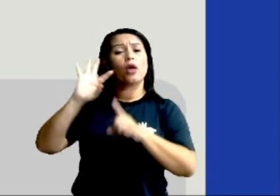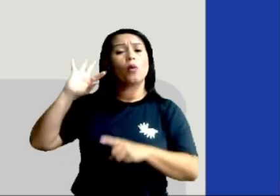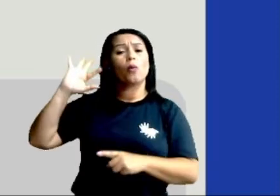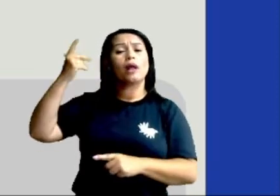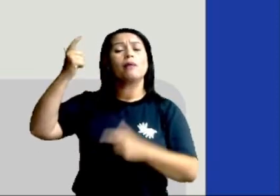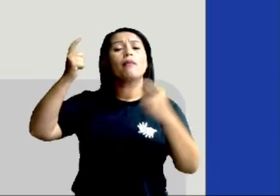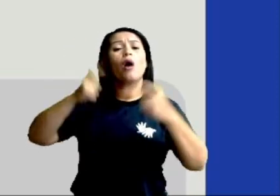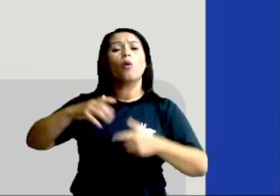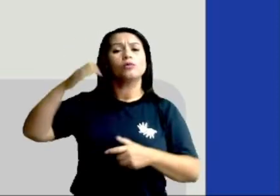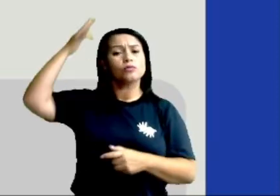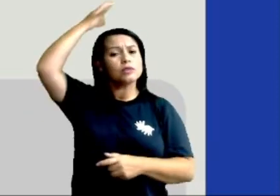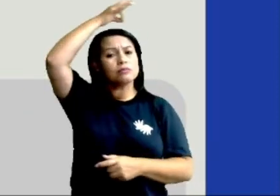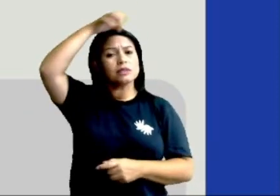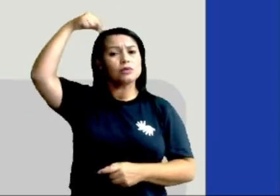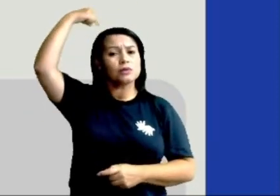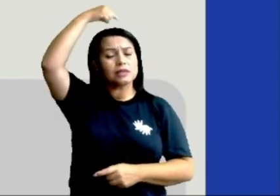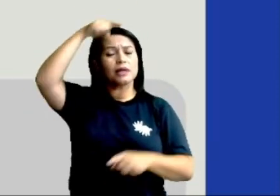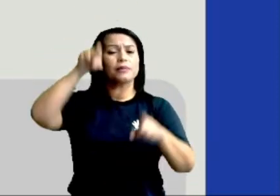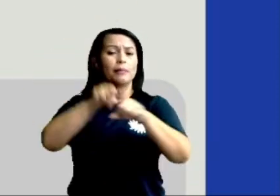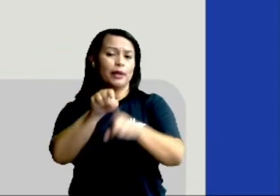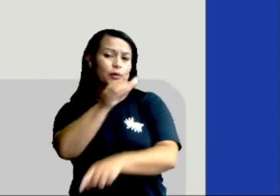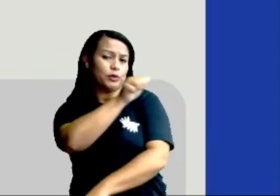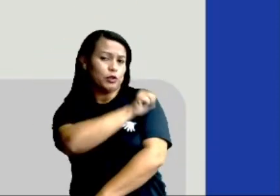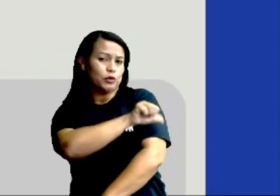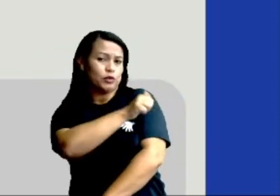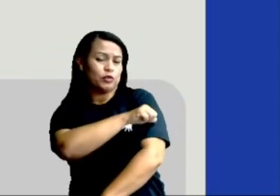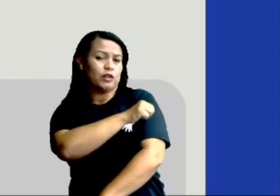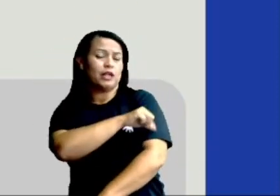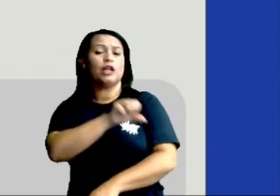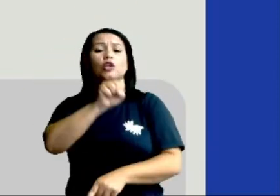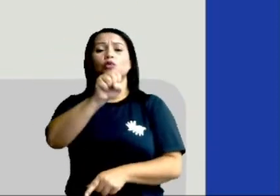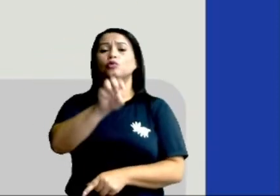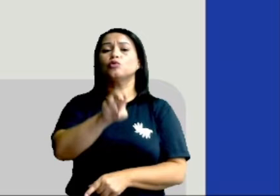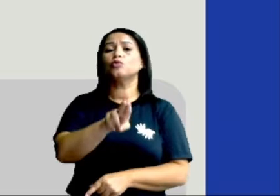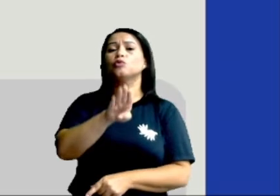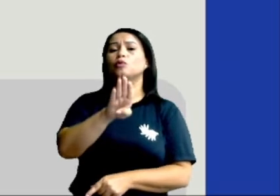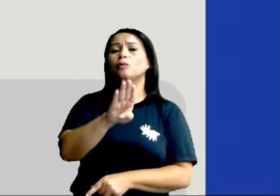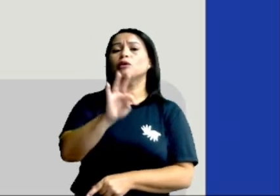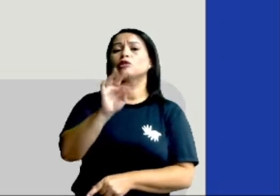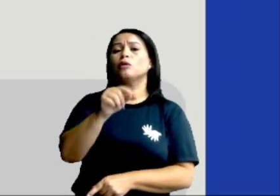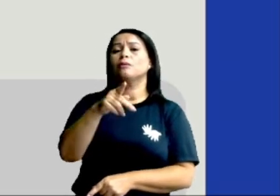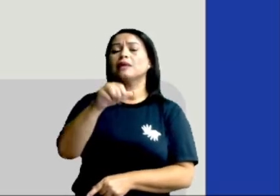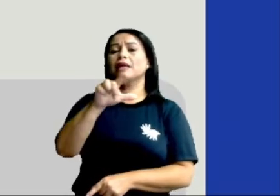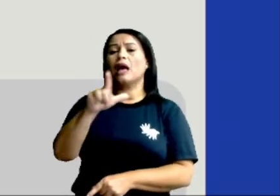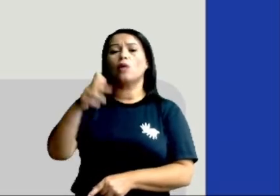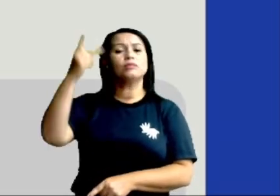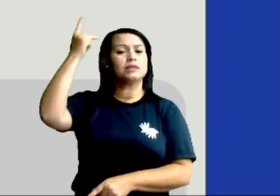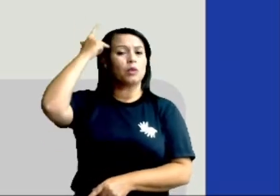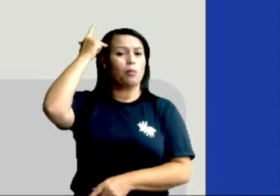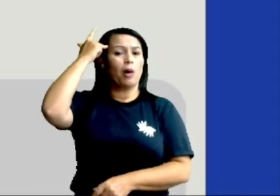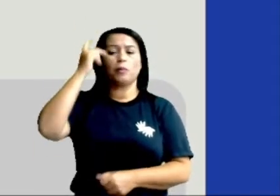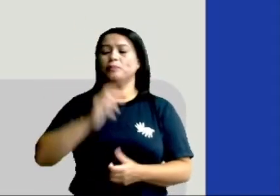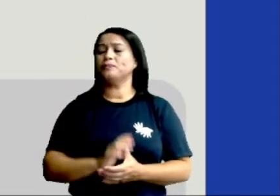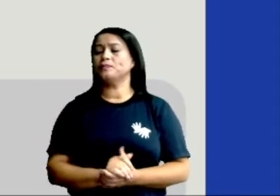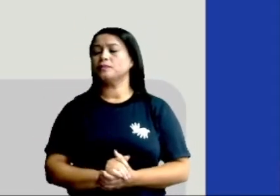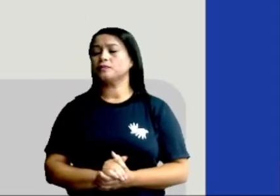no Espírito Santo e Rio de Janeiro e o subtropical no sul de São Paulo.